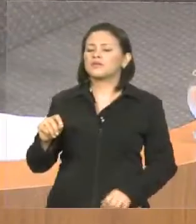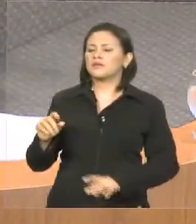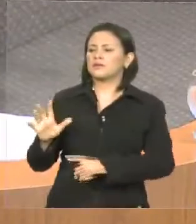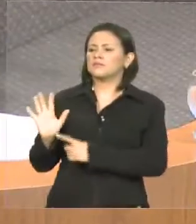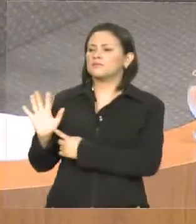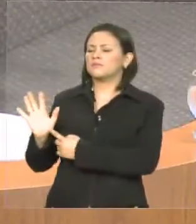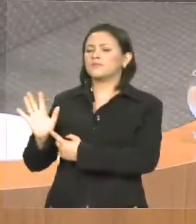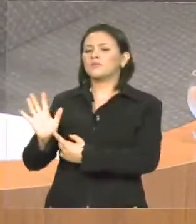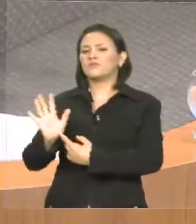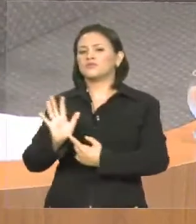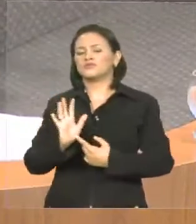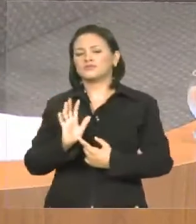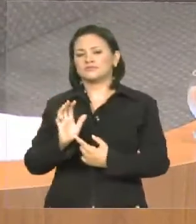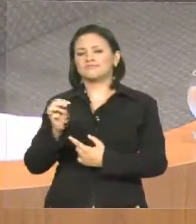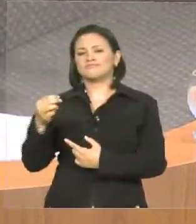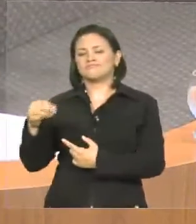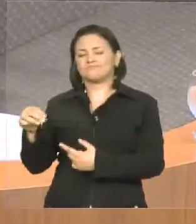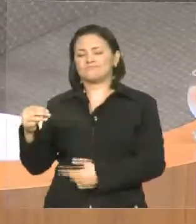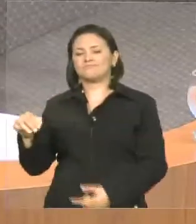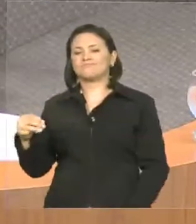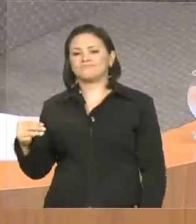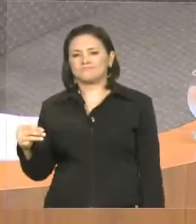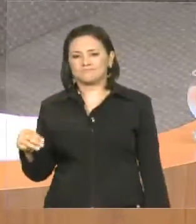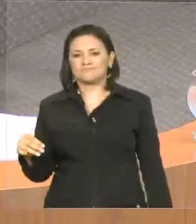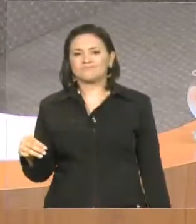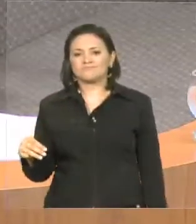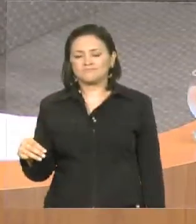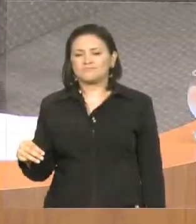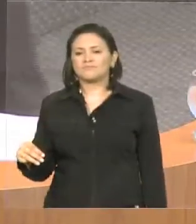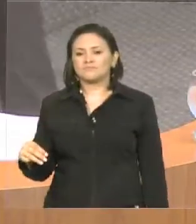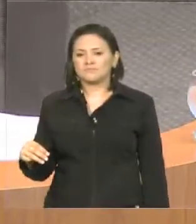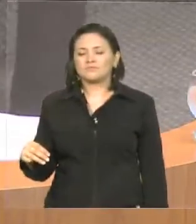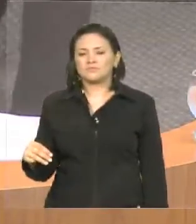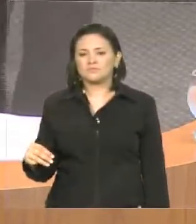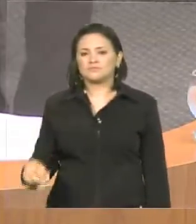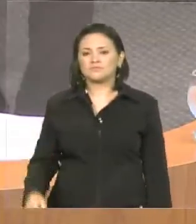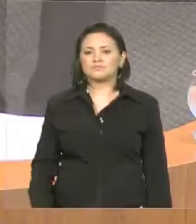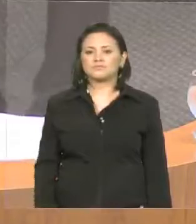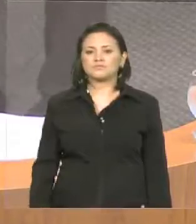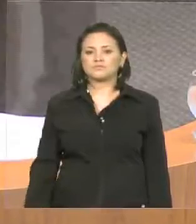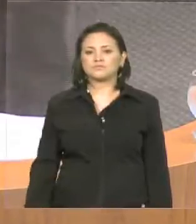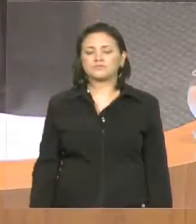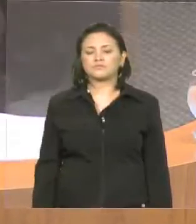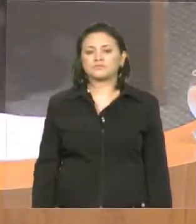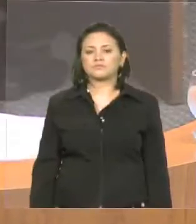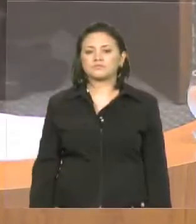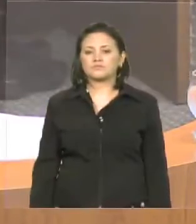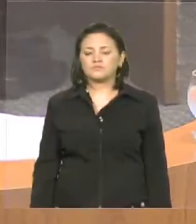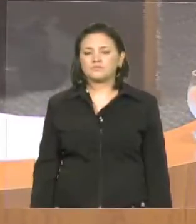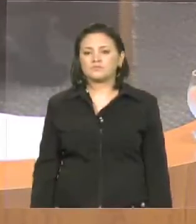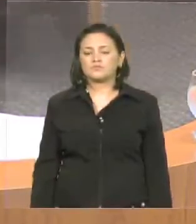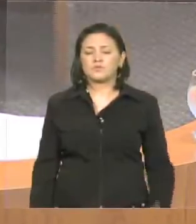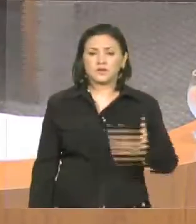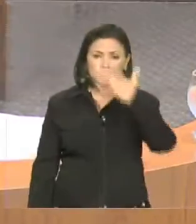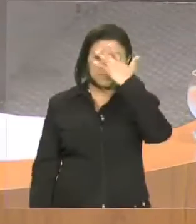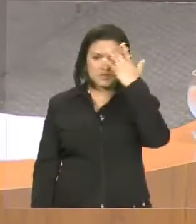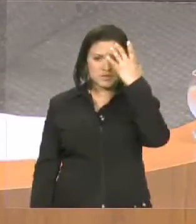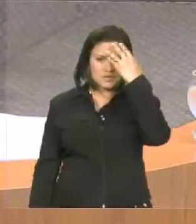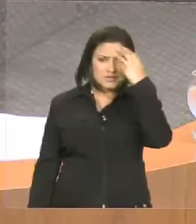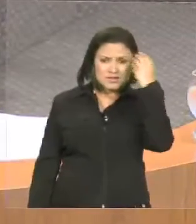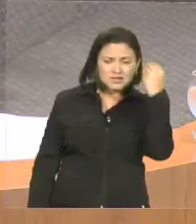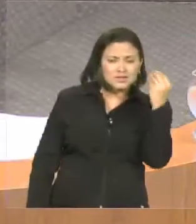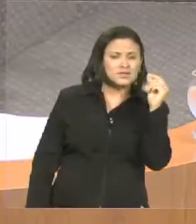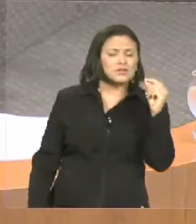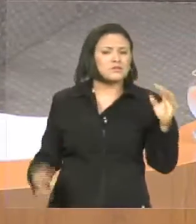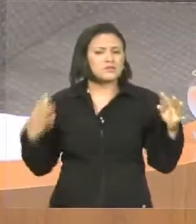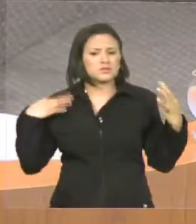suplanta muito os nossos valores principais, o que o Maranhão realmente é em termos de cultura, de